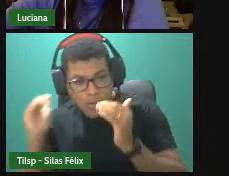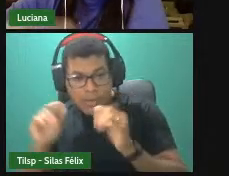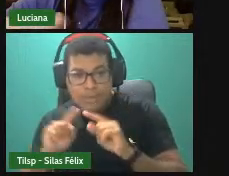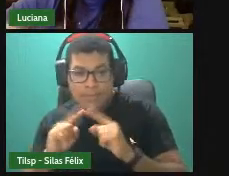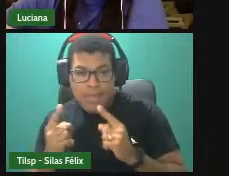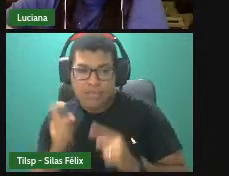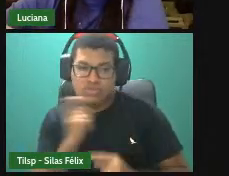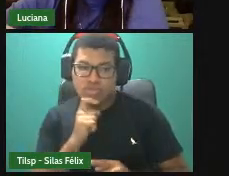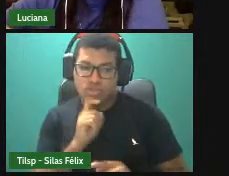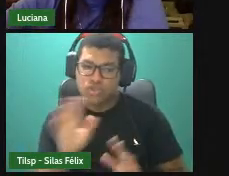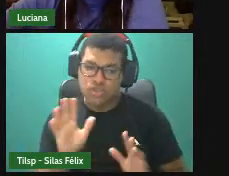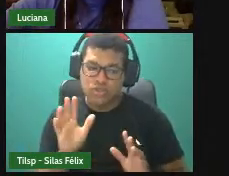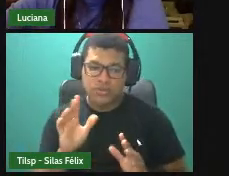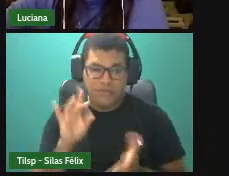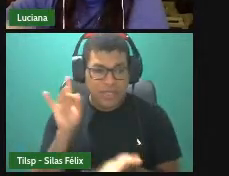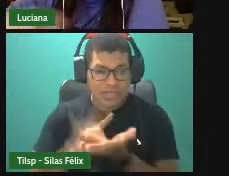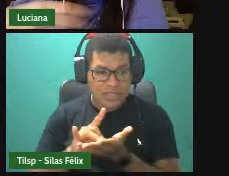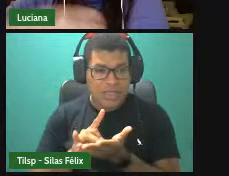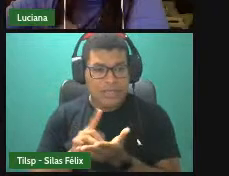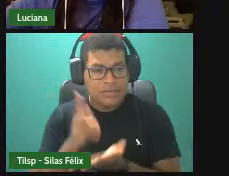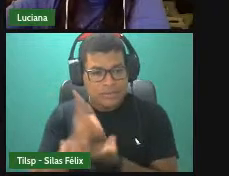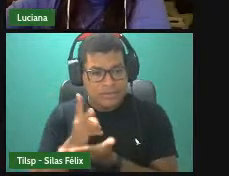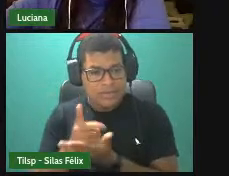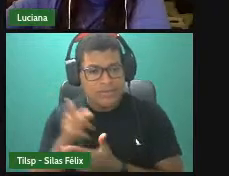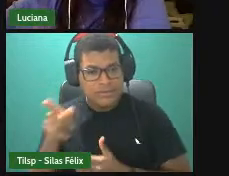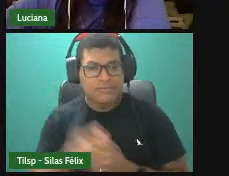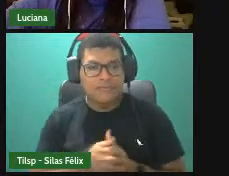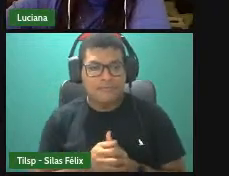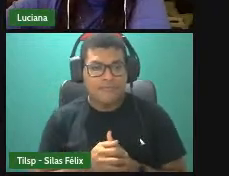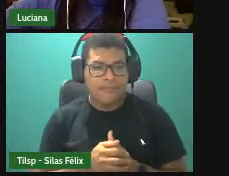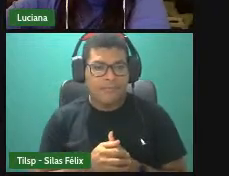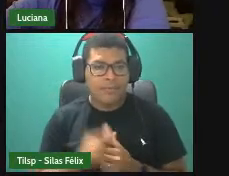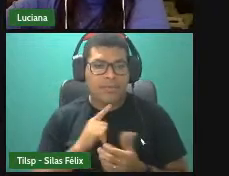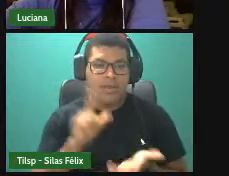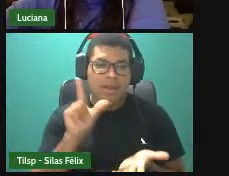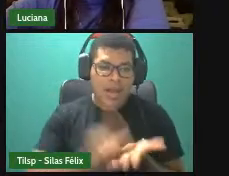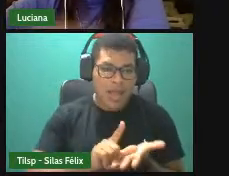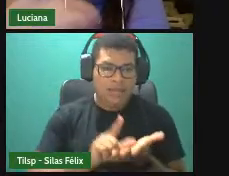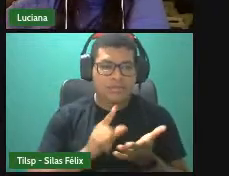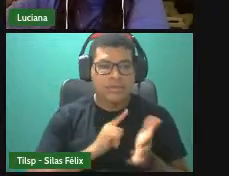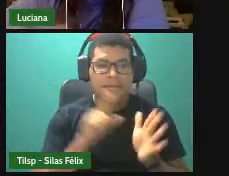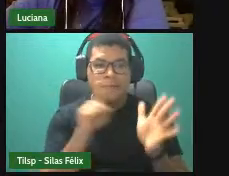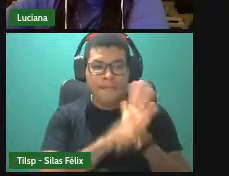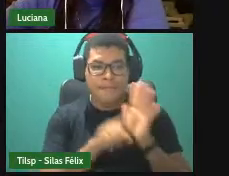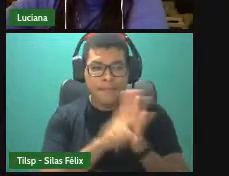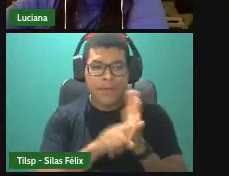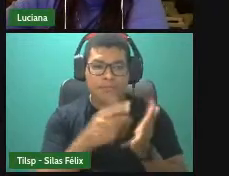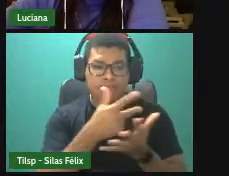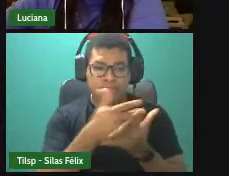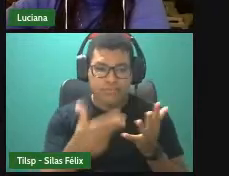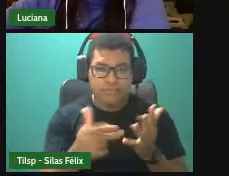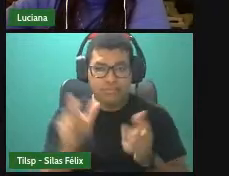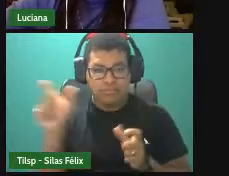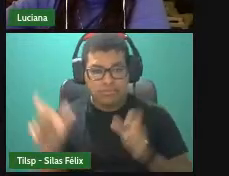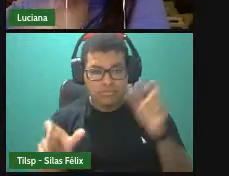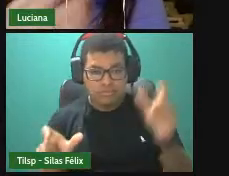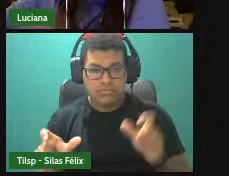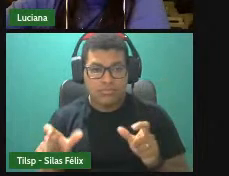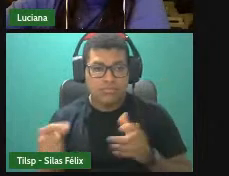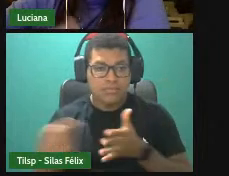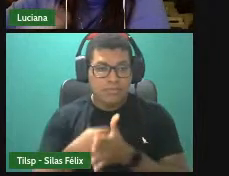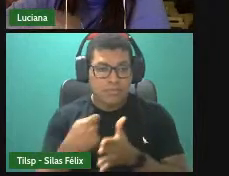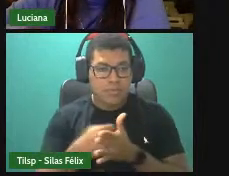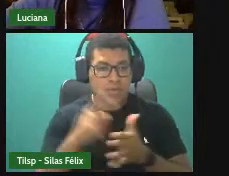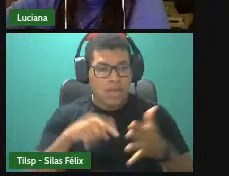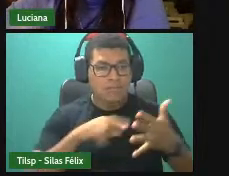Então, os laudos são apresentados, tem os quesitos para responder, tem umas perguntas que as partes fazem pro perito, e aí